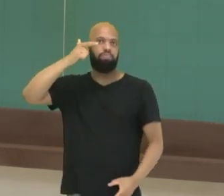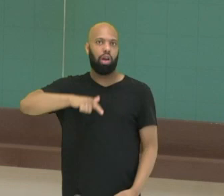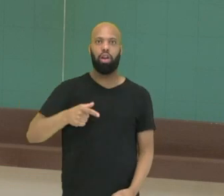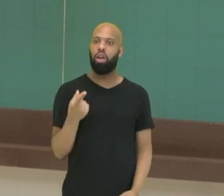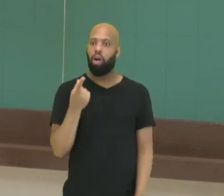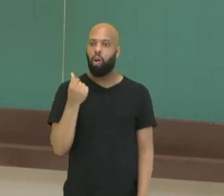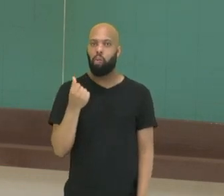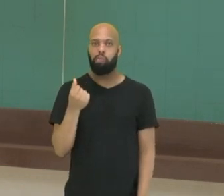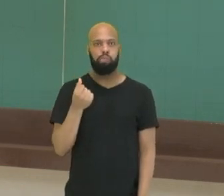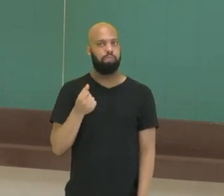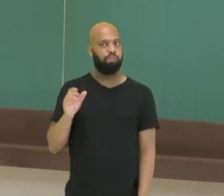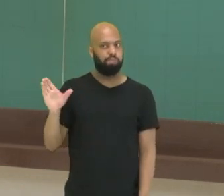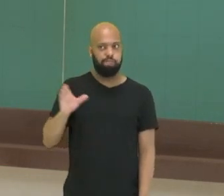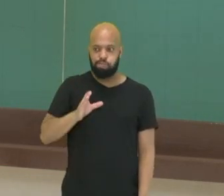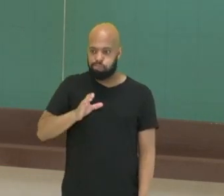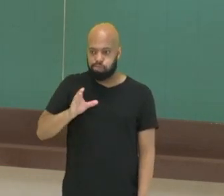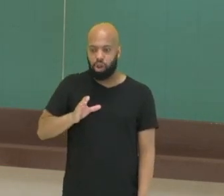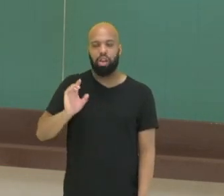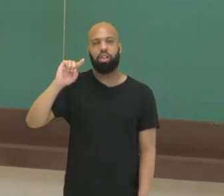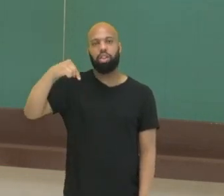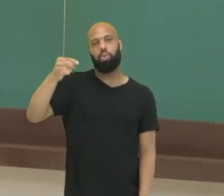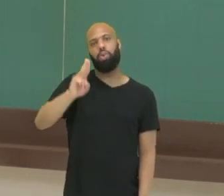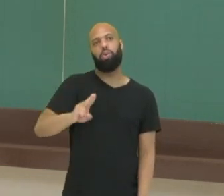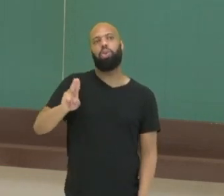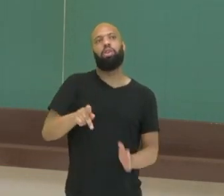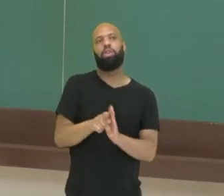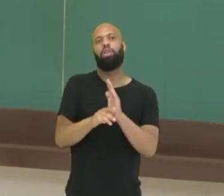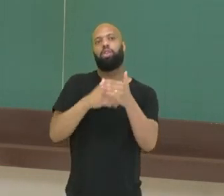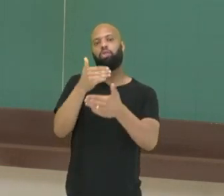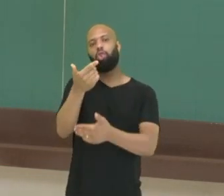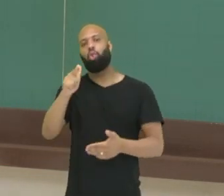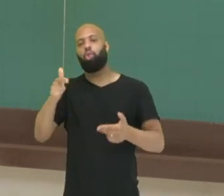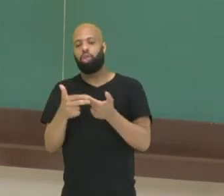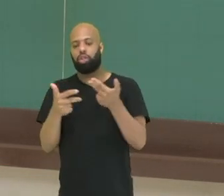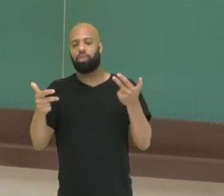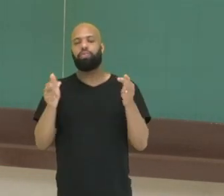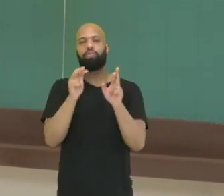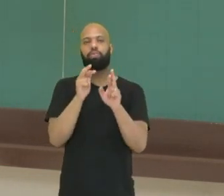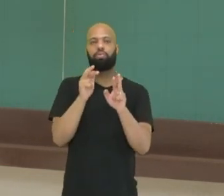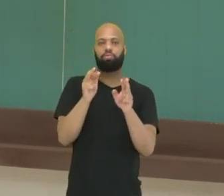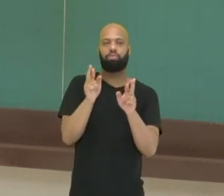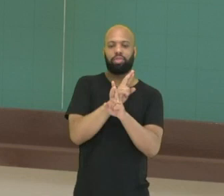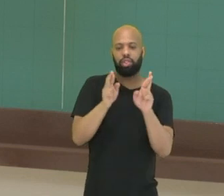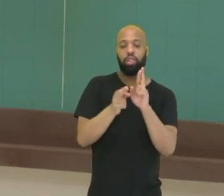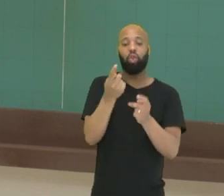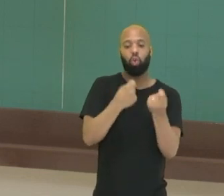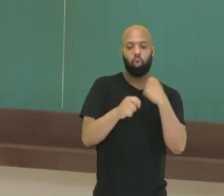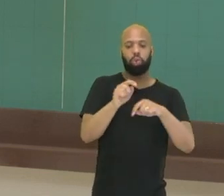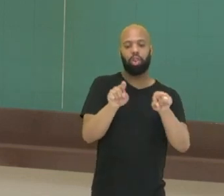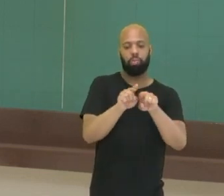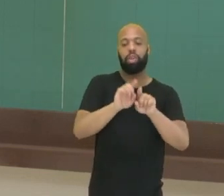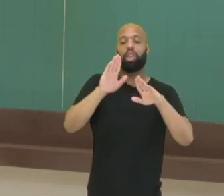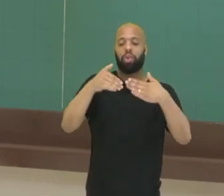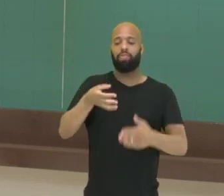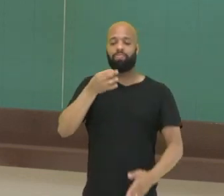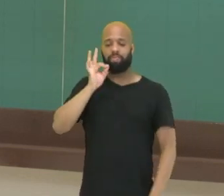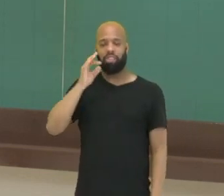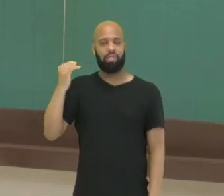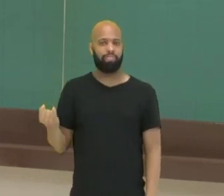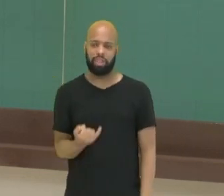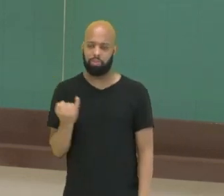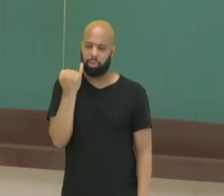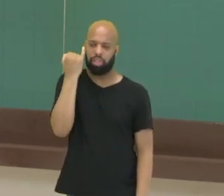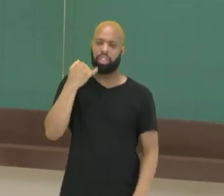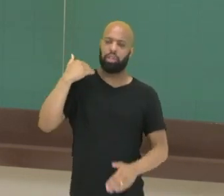muitas riquezas que mais tarde vão ser usadas para desenvolver outras atividades econômicas. Então ele foi importantíssimo para o